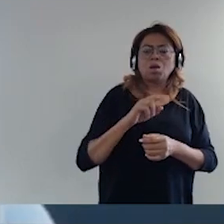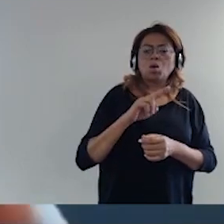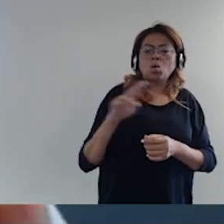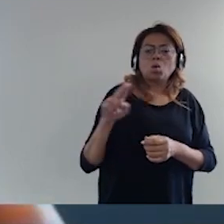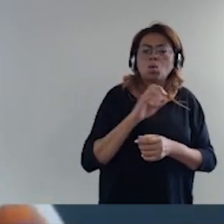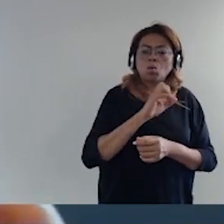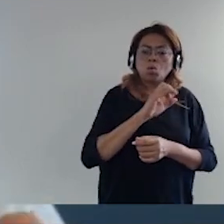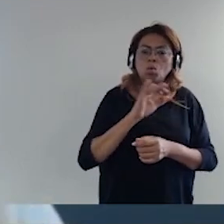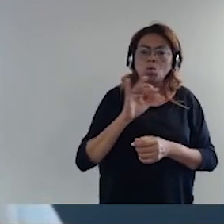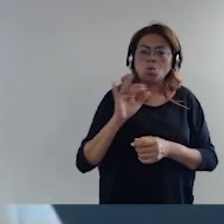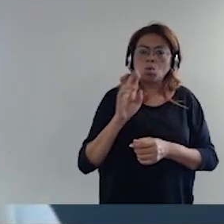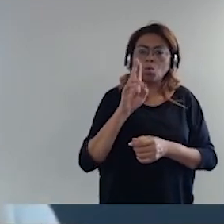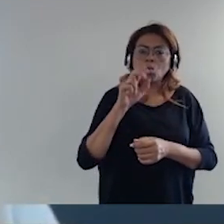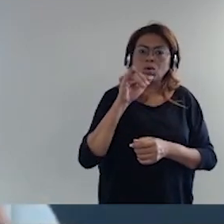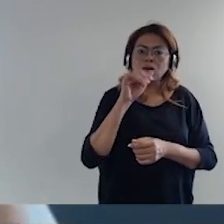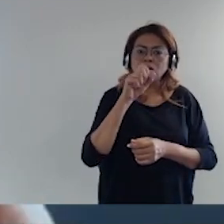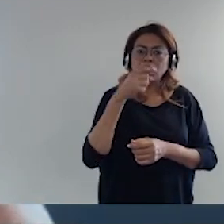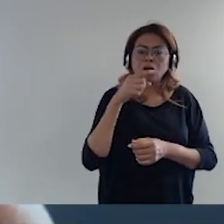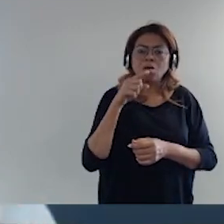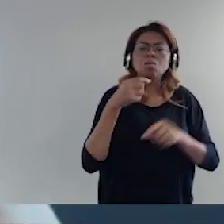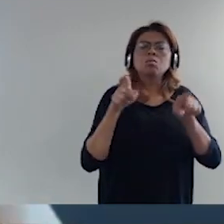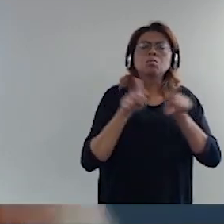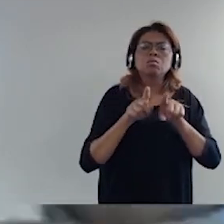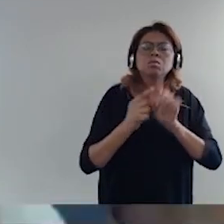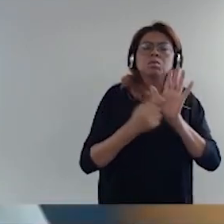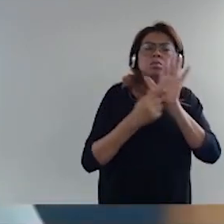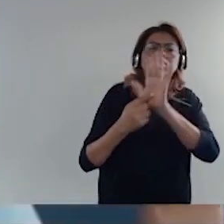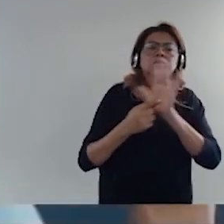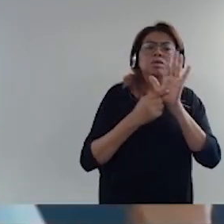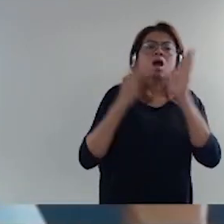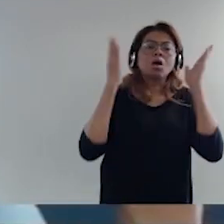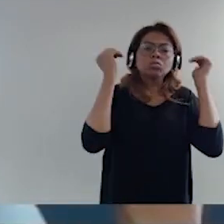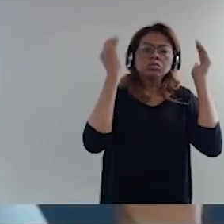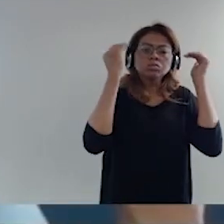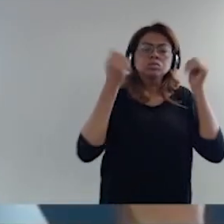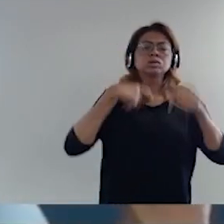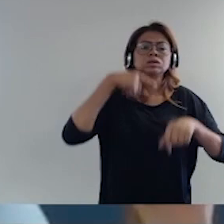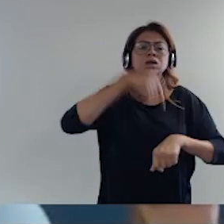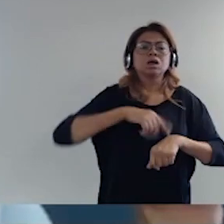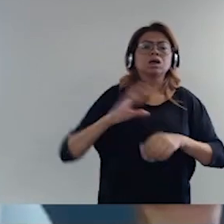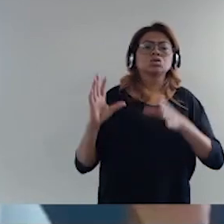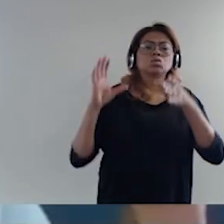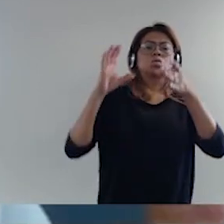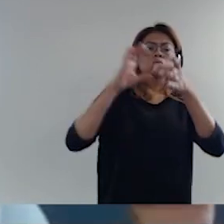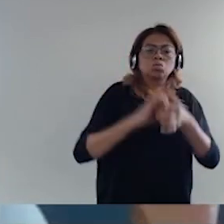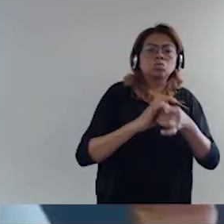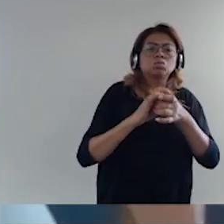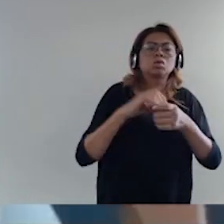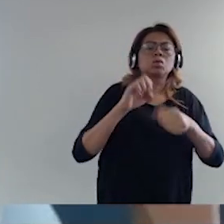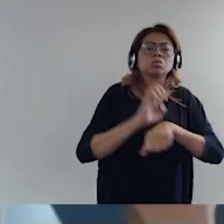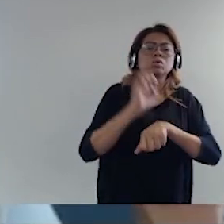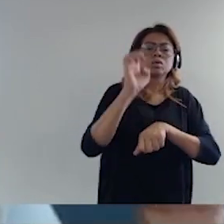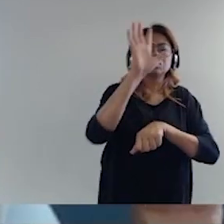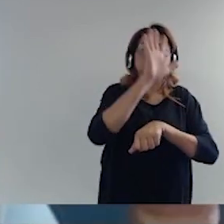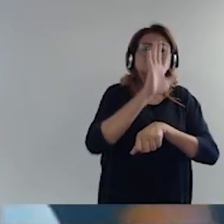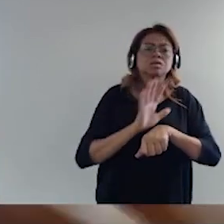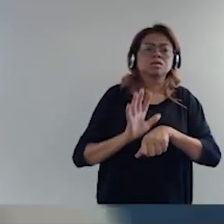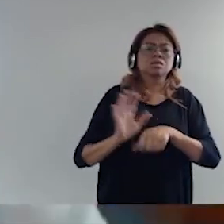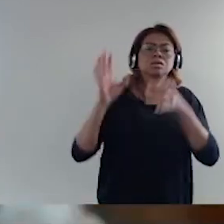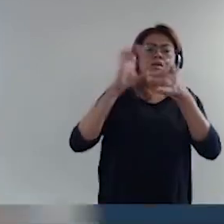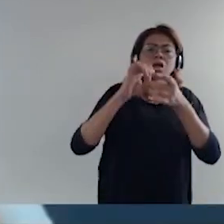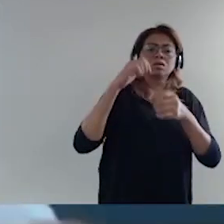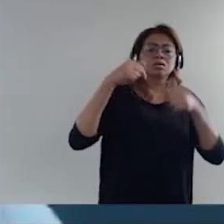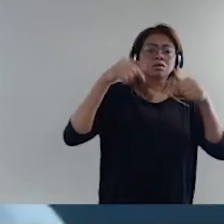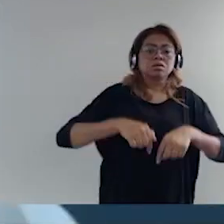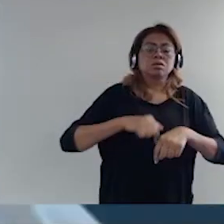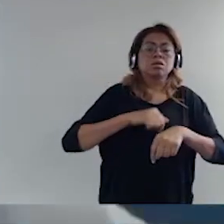seja, a promoção do sucesso da República Federativa do Brasil se dá pela promoção do sucesso